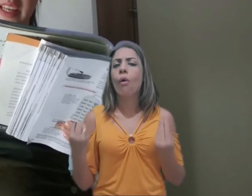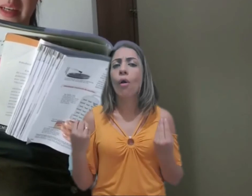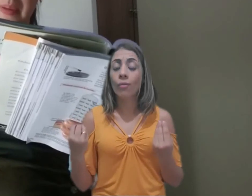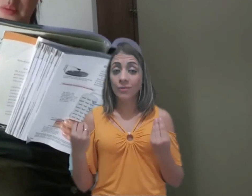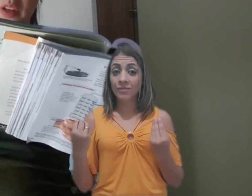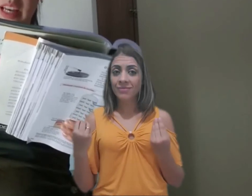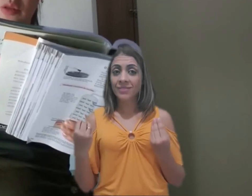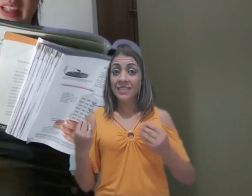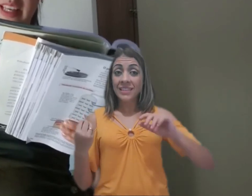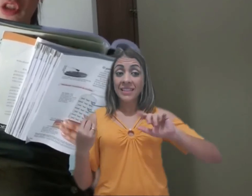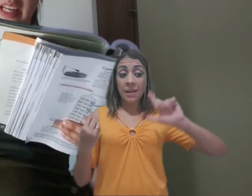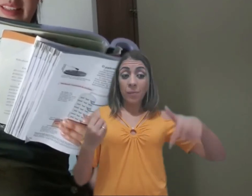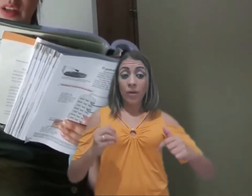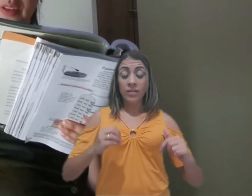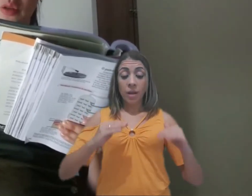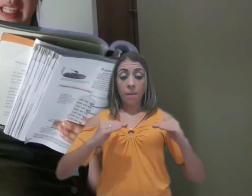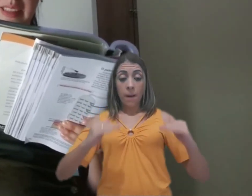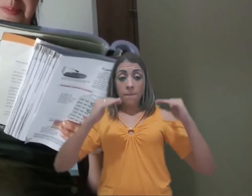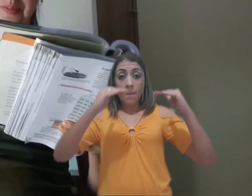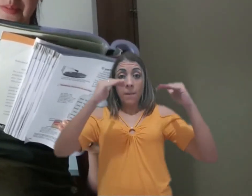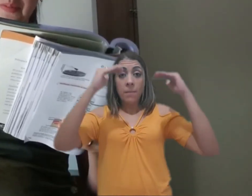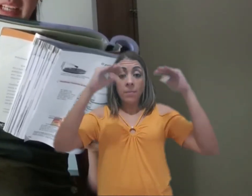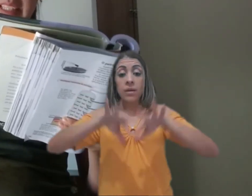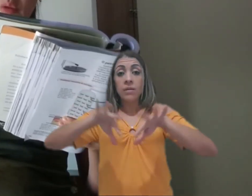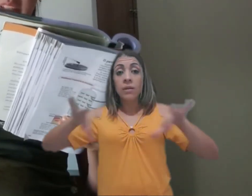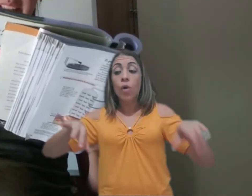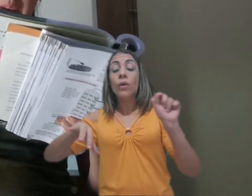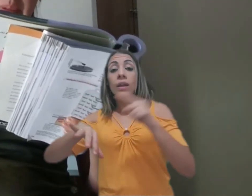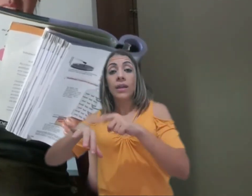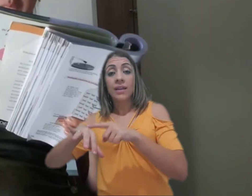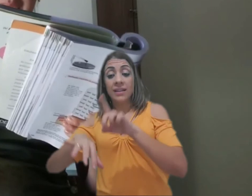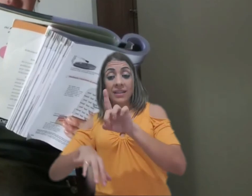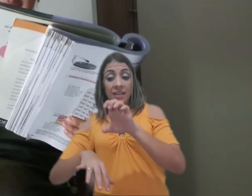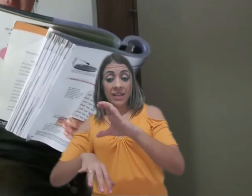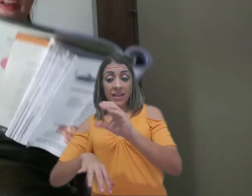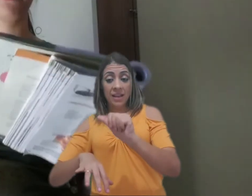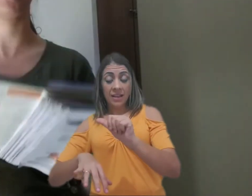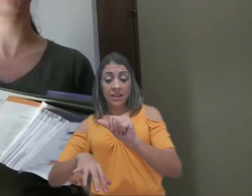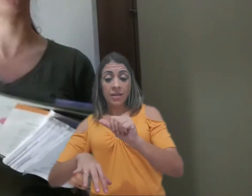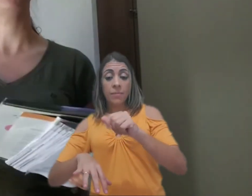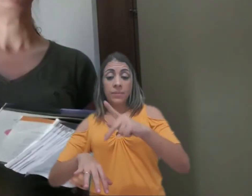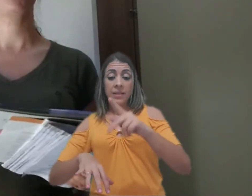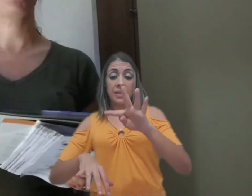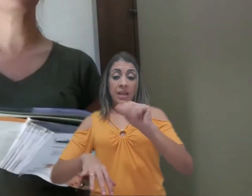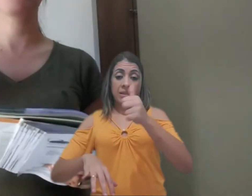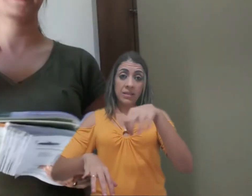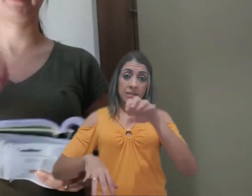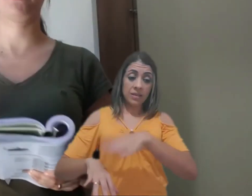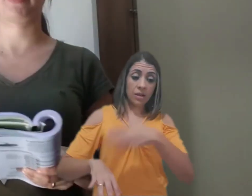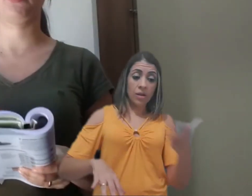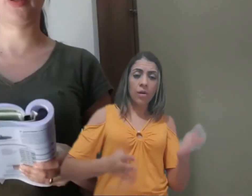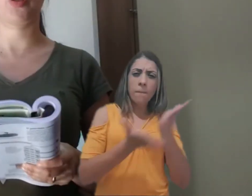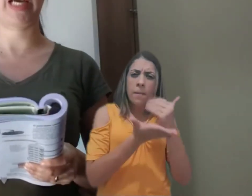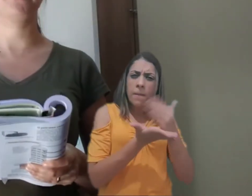antes de seguir para o processo de destilação fracionada. Essas duas etapas são a decantação e a filtração. Então, antes de passar